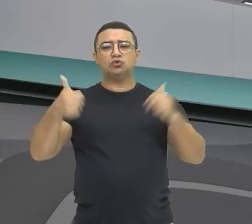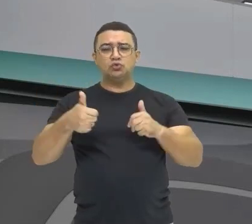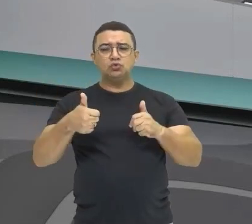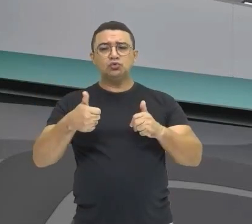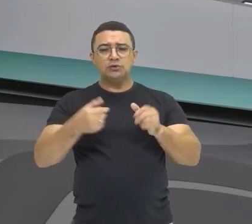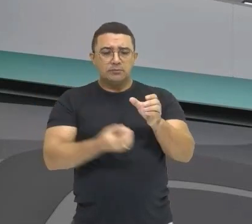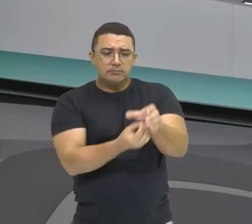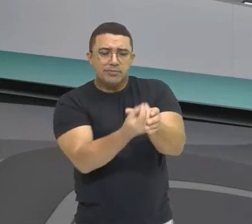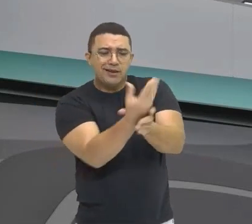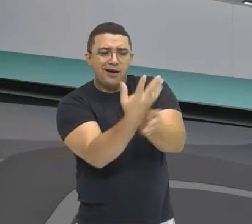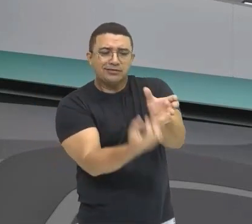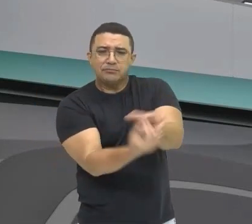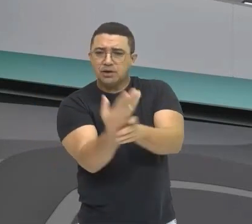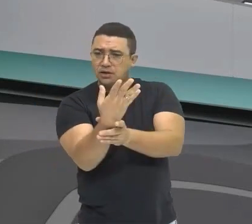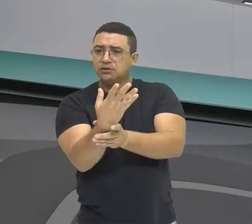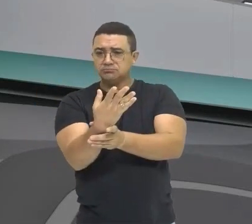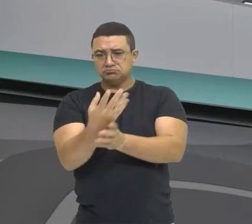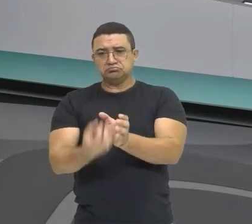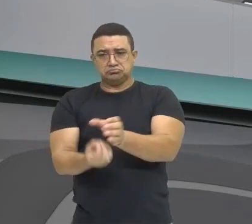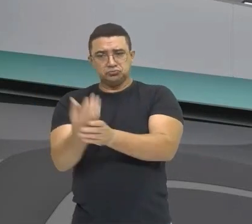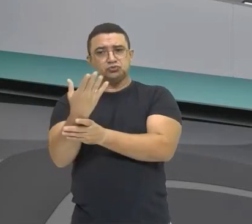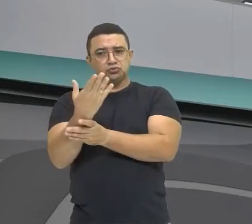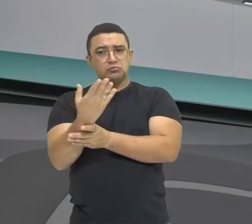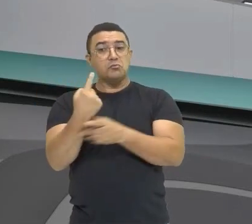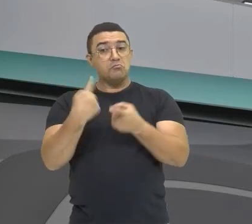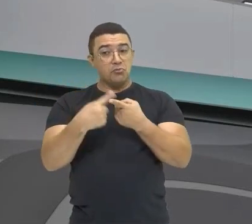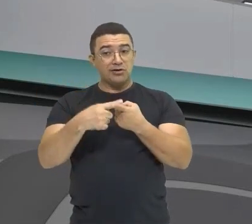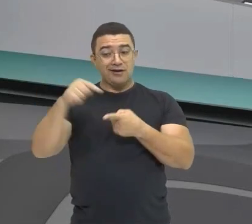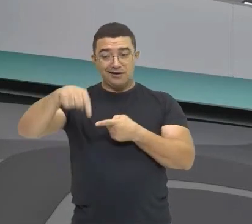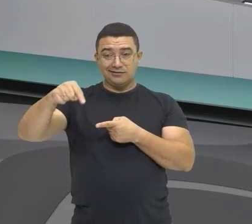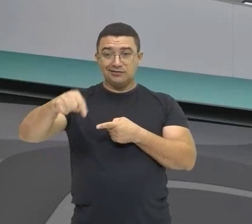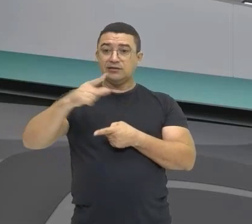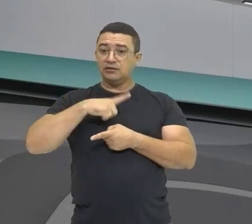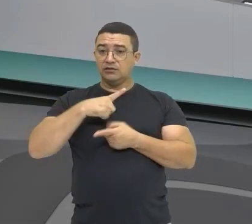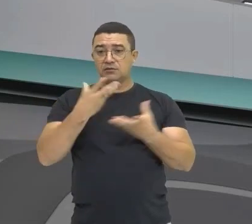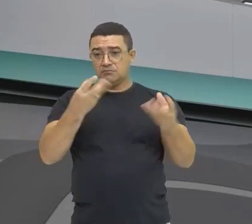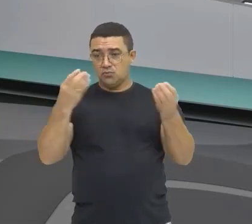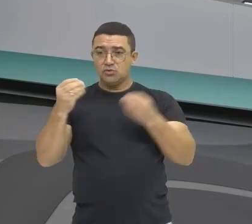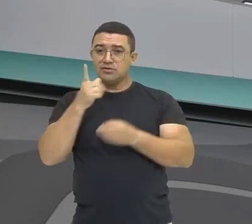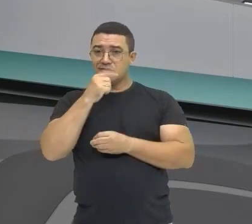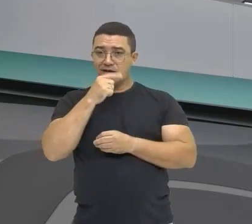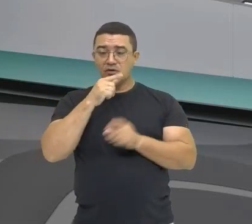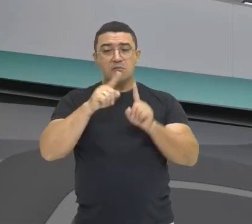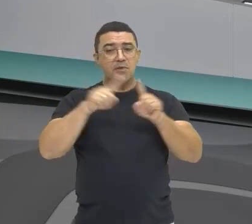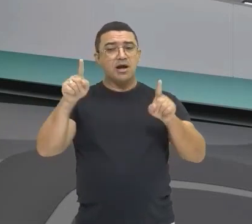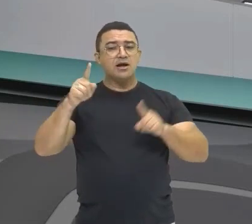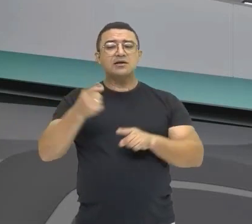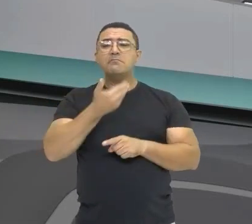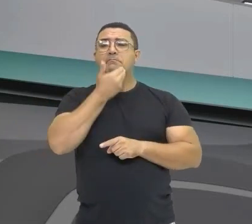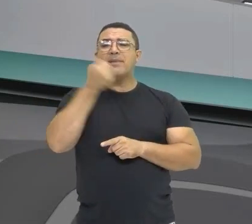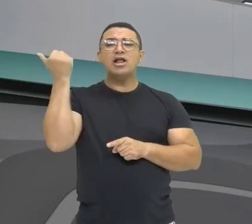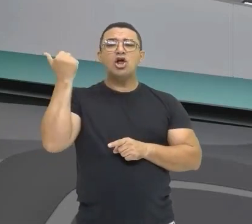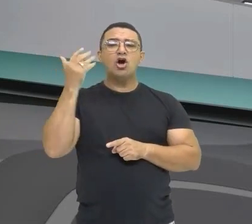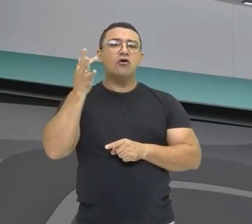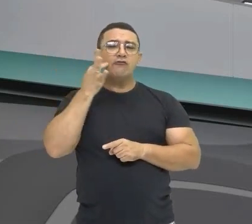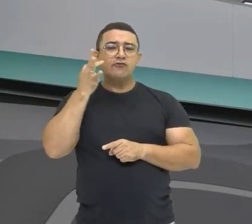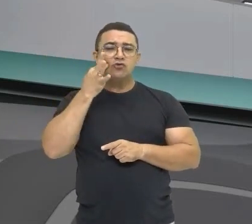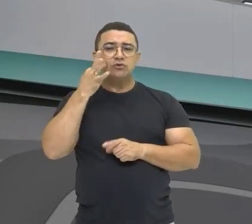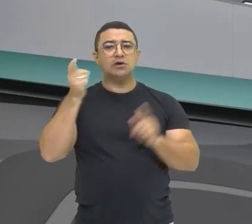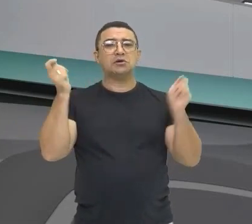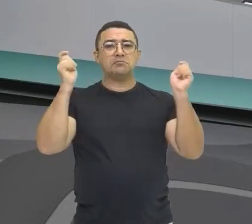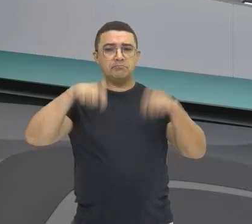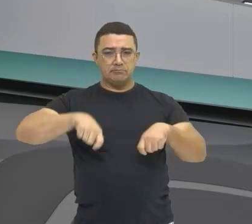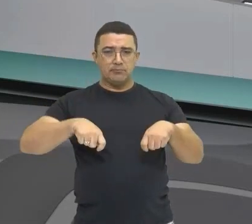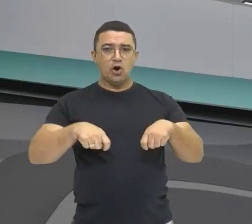que plantar, o que semear ali vai nascer, vai dar, né? Porém, o melhor fruto que nela se pode